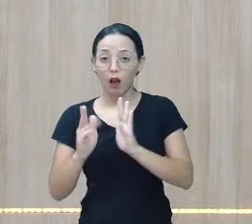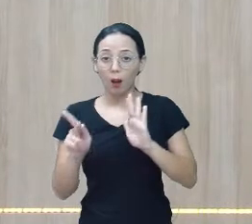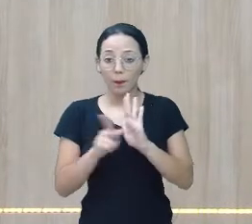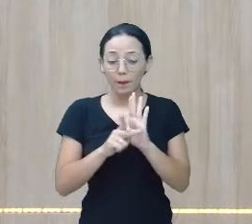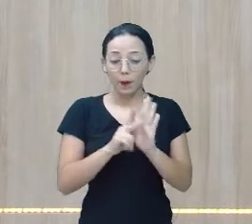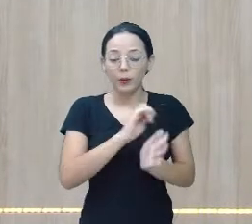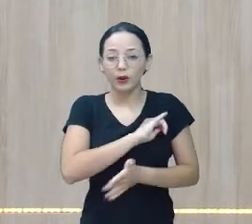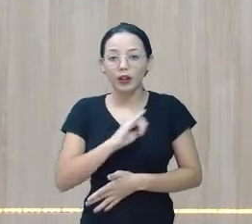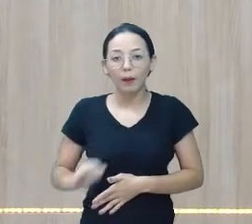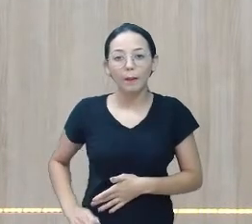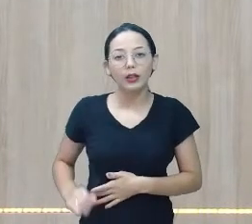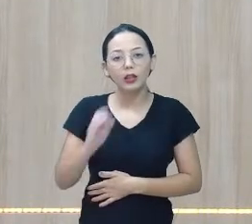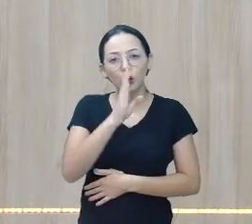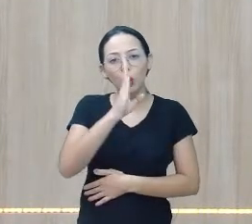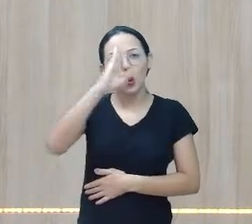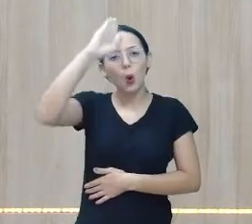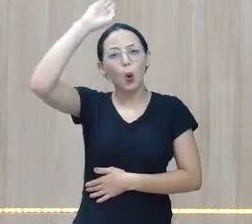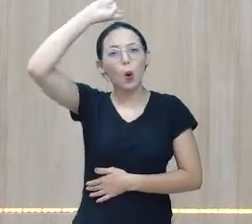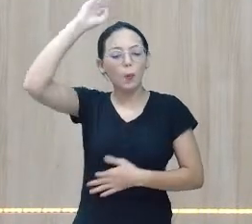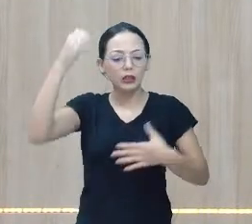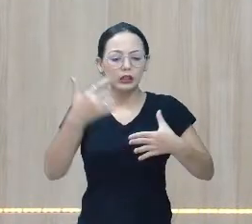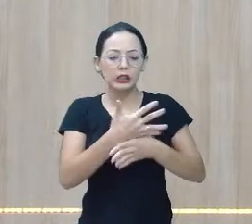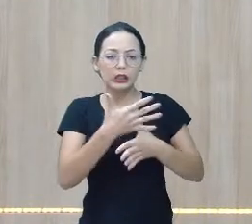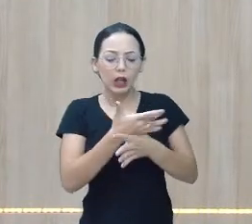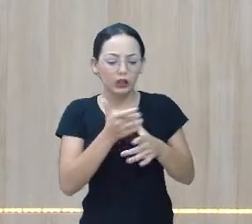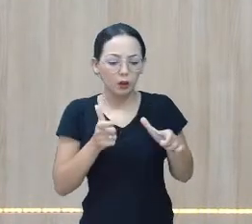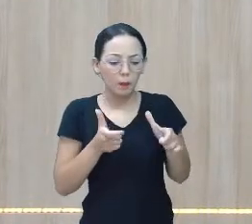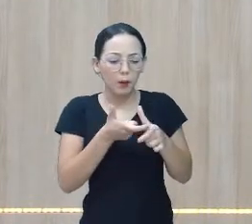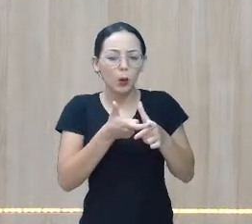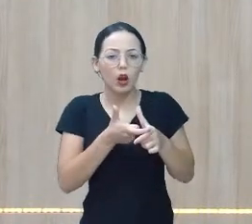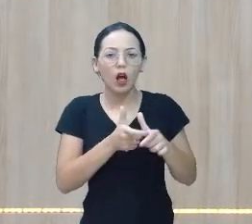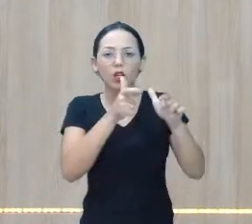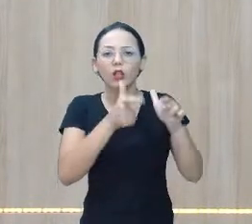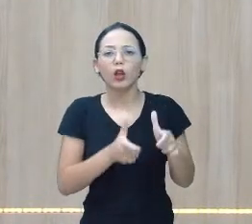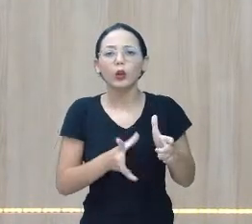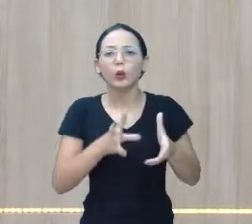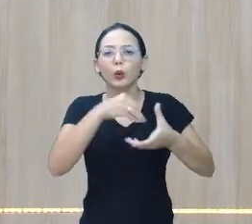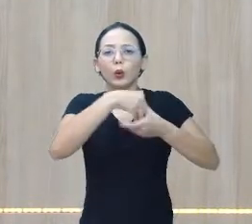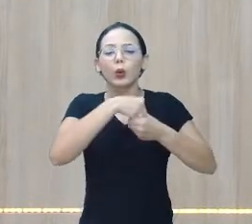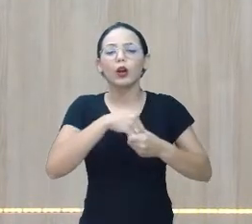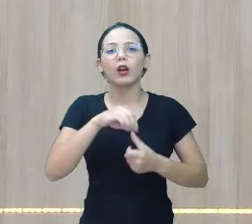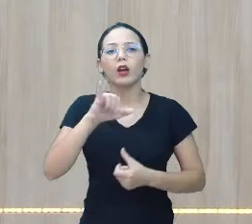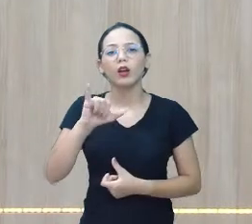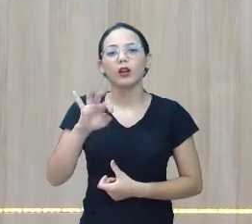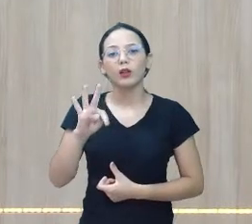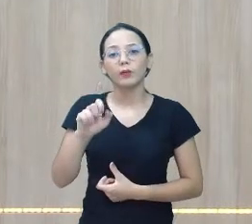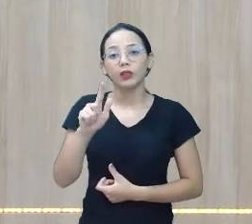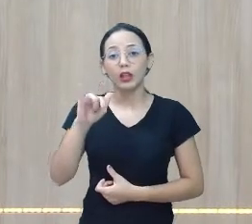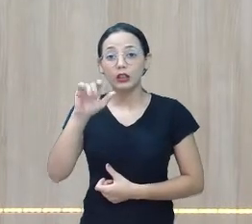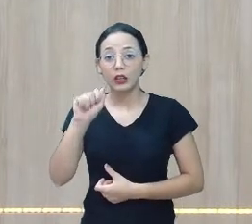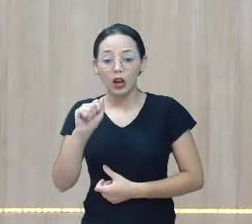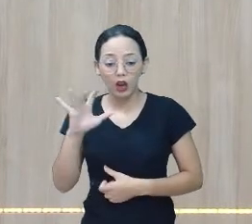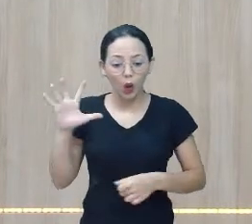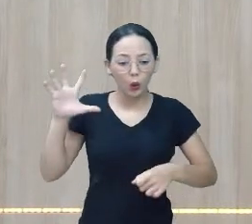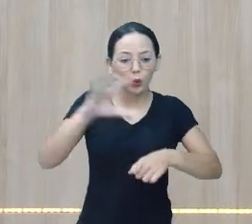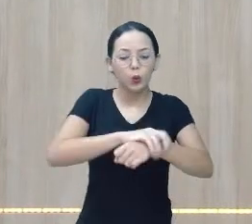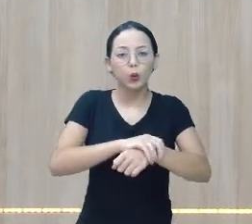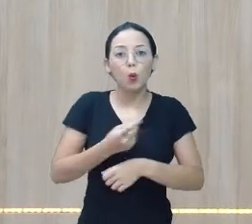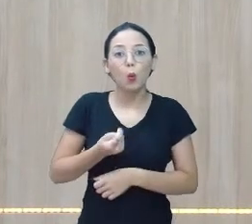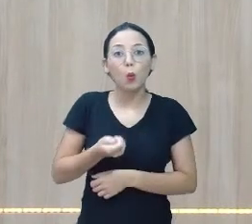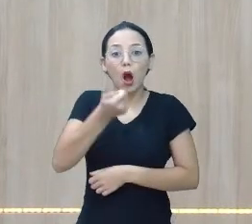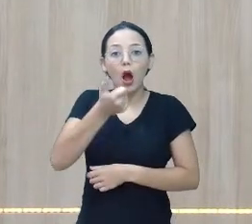Roma, que era uma pequena cidade localizada na Península Itálica, ela chegou a dominar quase todo